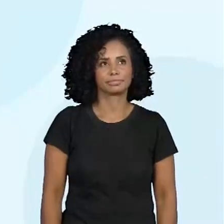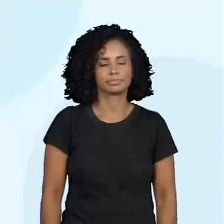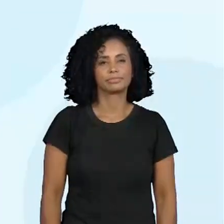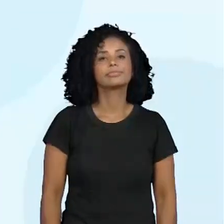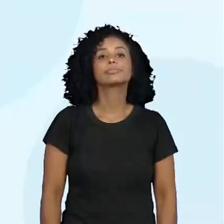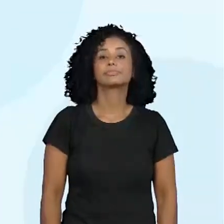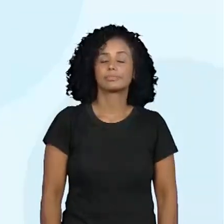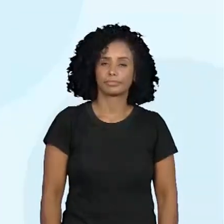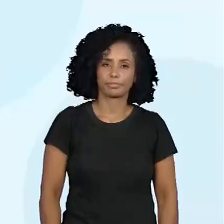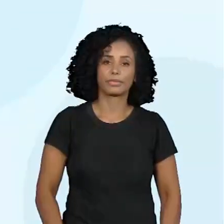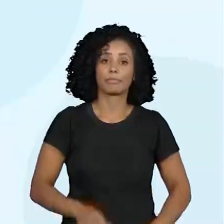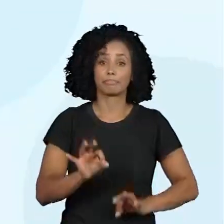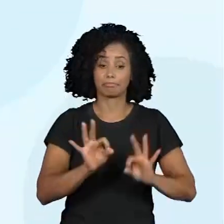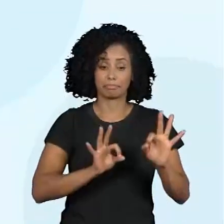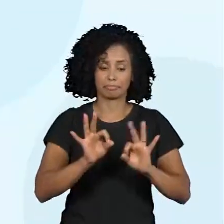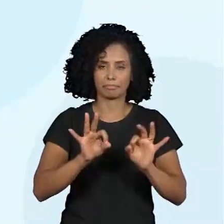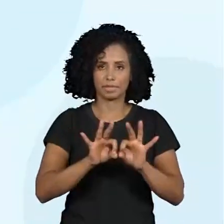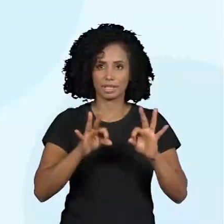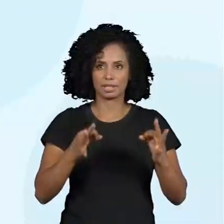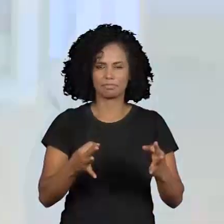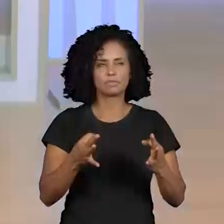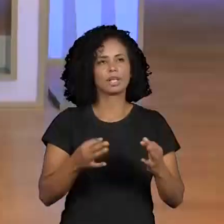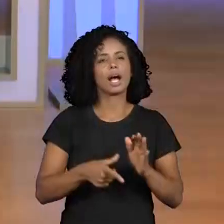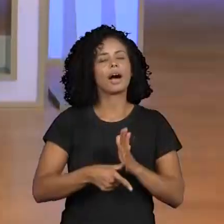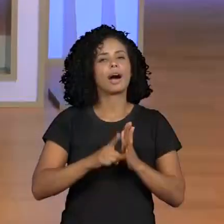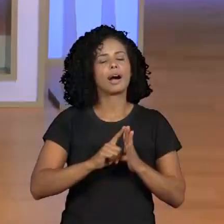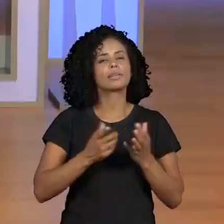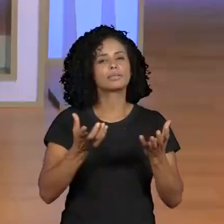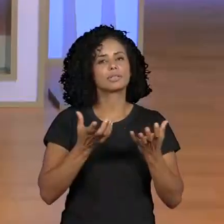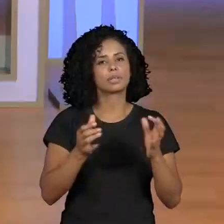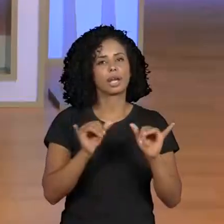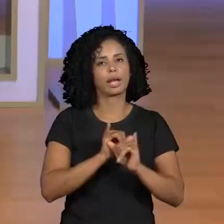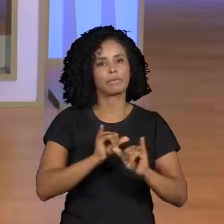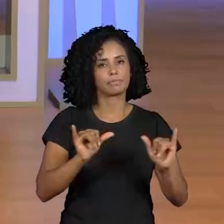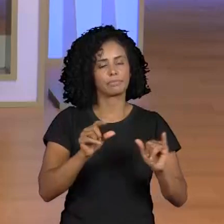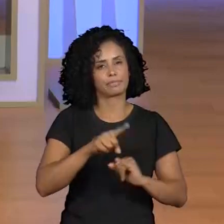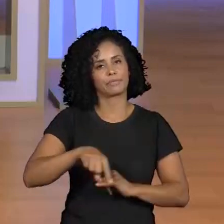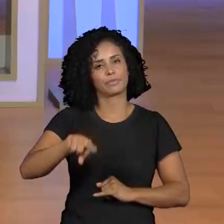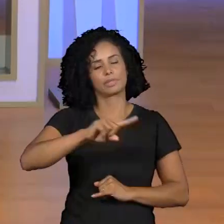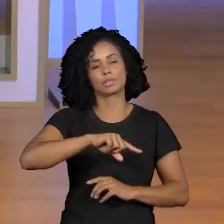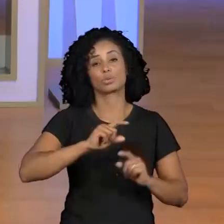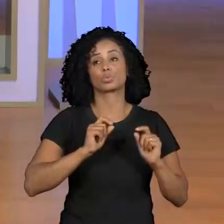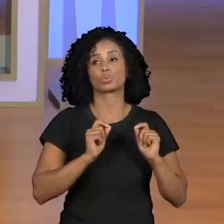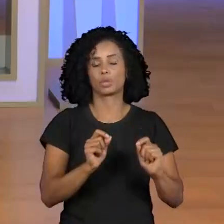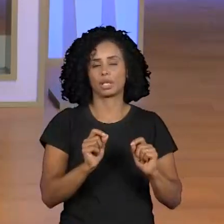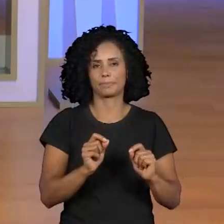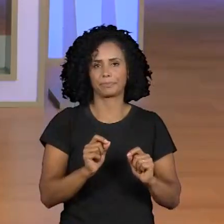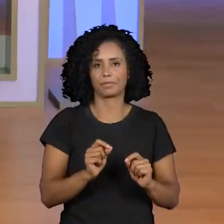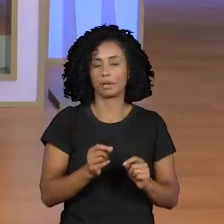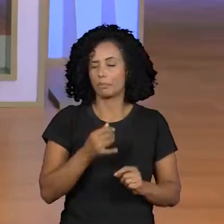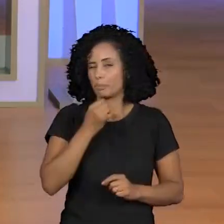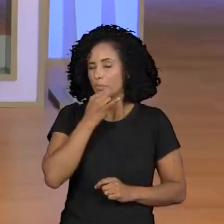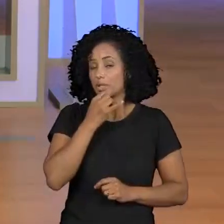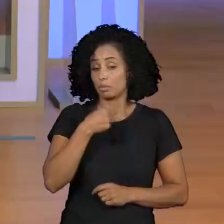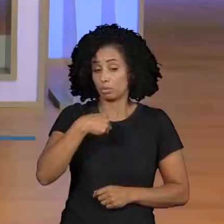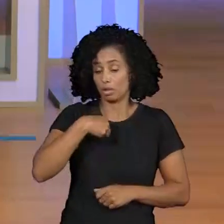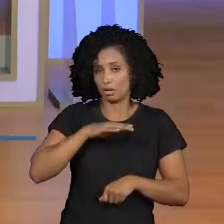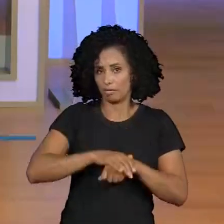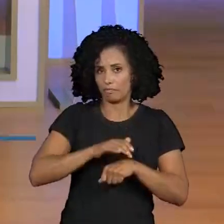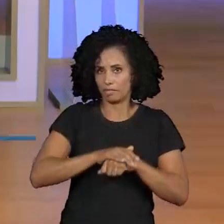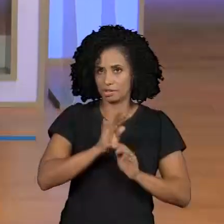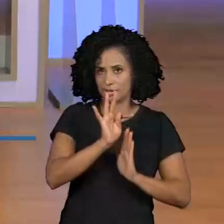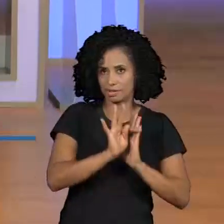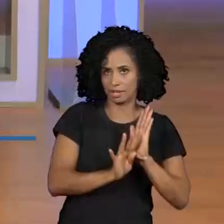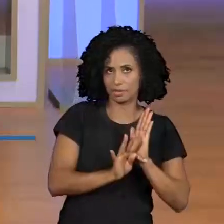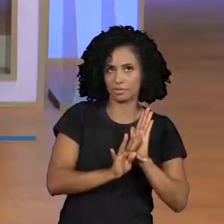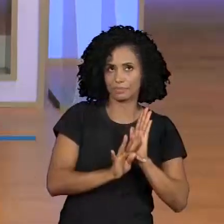Planejamento simplificado. Antes de eu ir para essa página, deixa eu explicar uma coisa para vocês. É assim, quando nós vamos produzir um texto, deixa eu